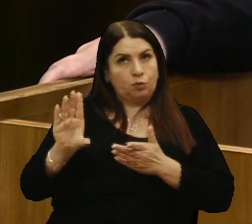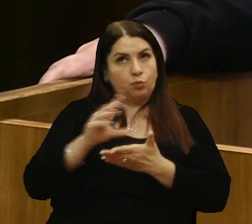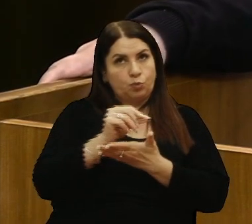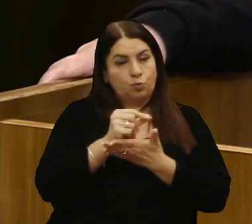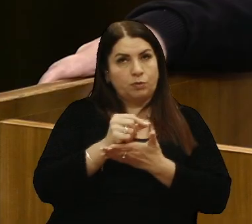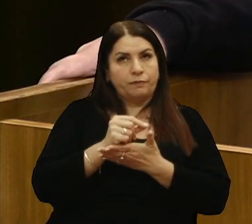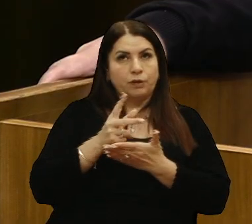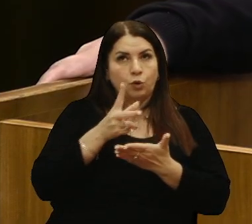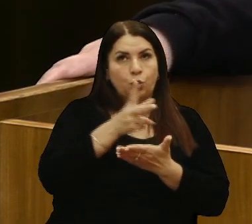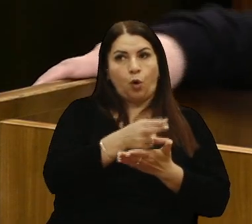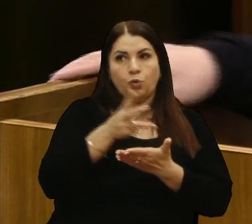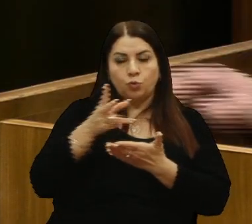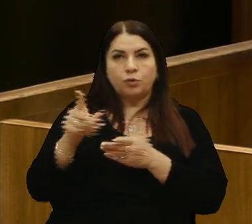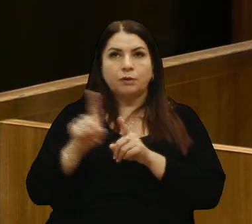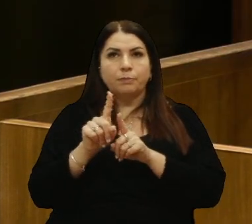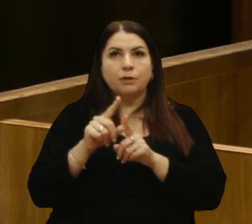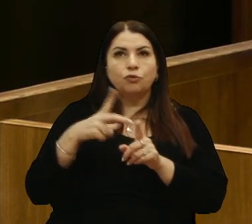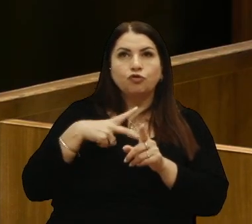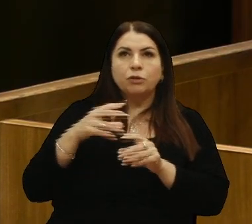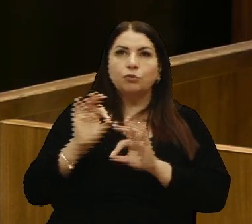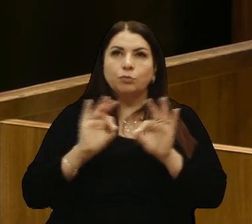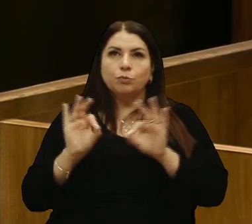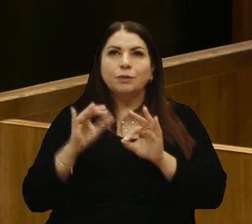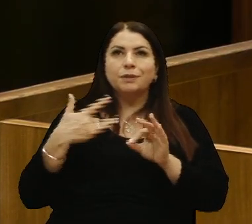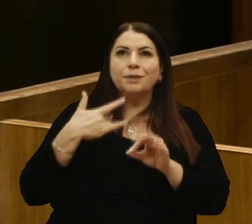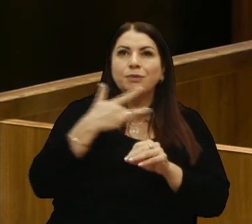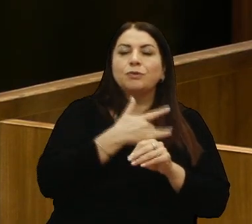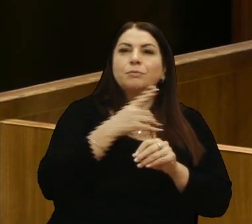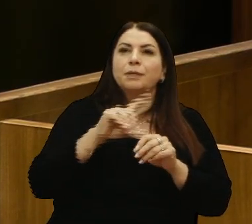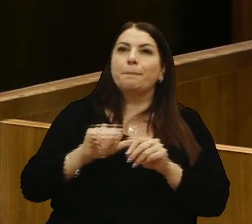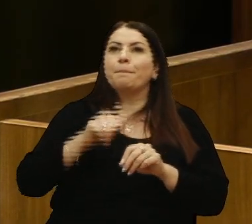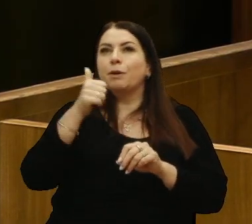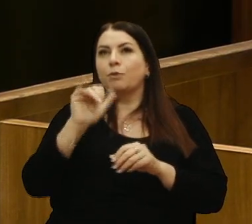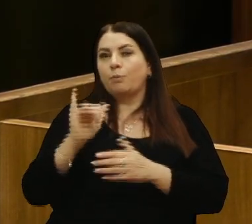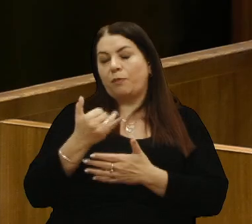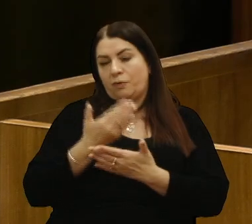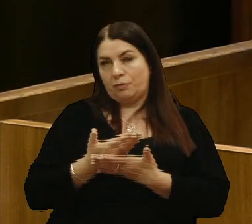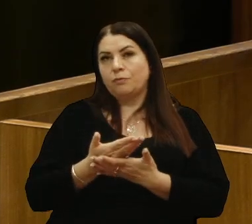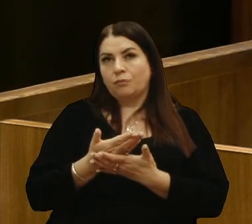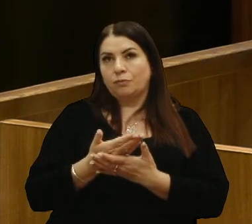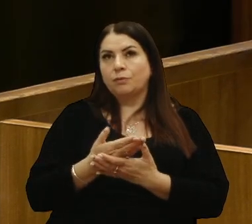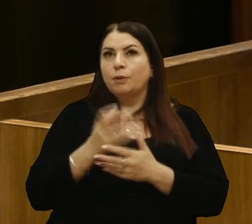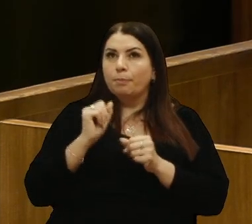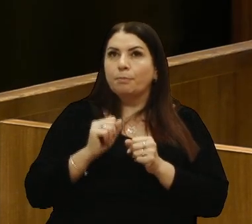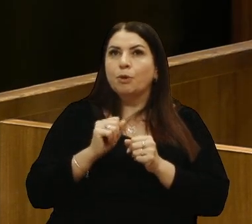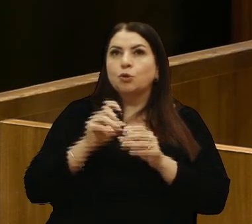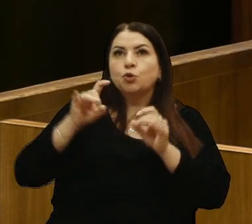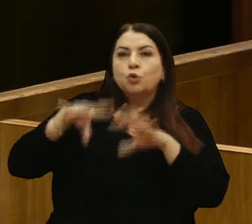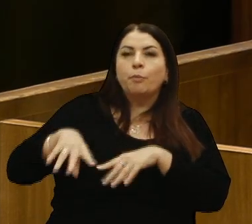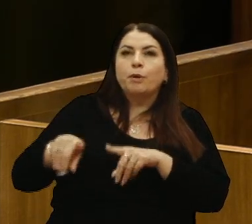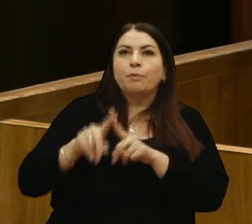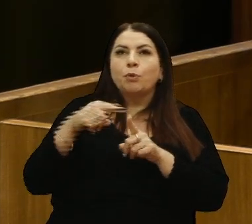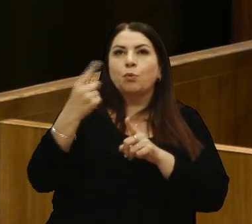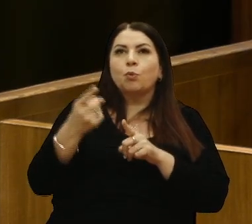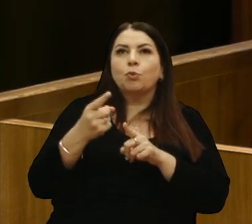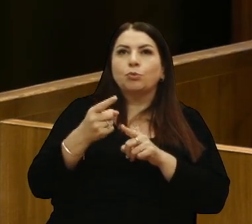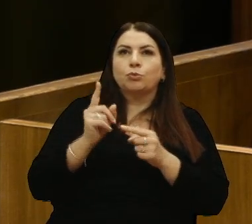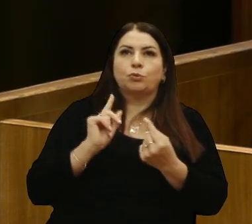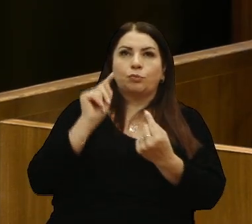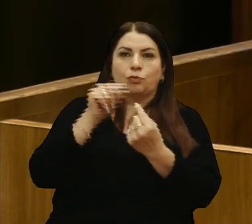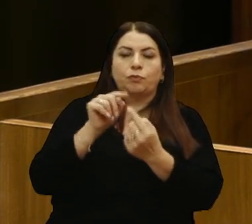fazendo cortes e manejo desse recurso da saúde para que ele seja melhor aproveitado e que possa sobrar para outros